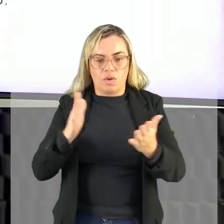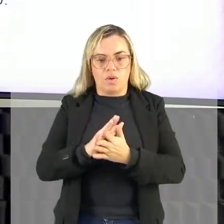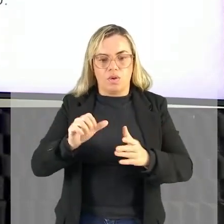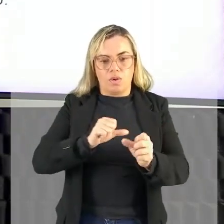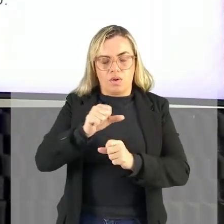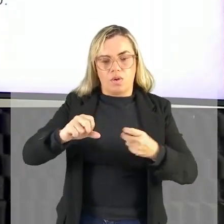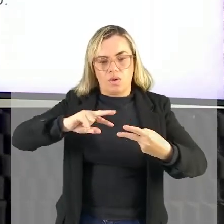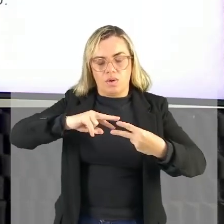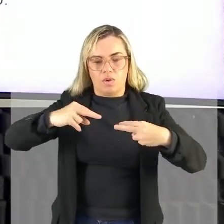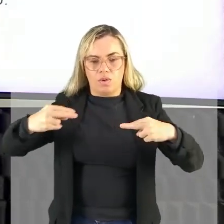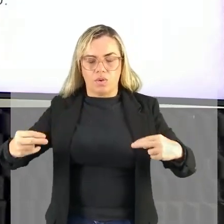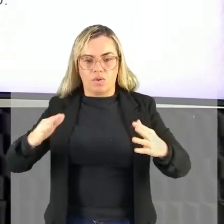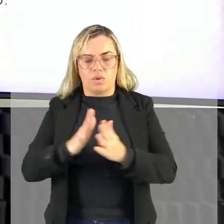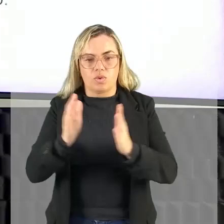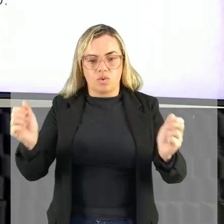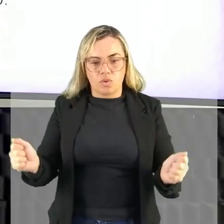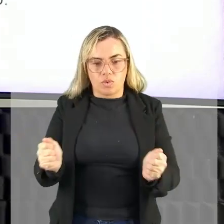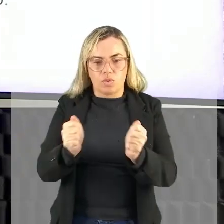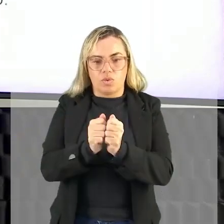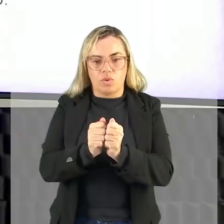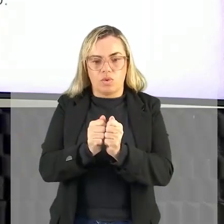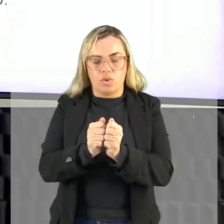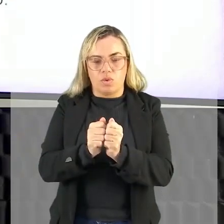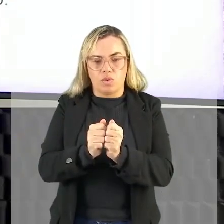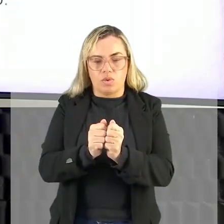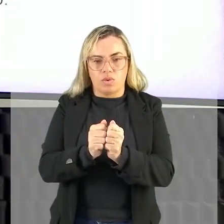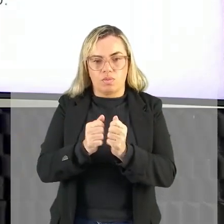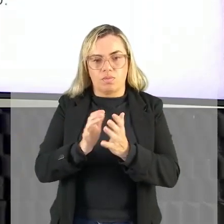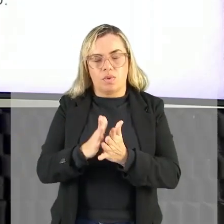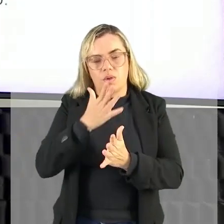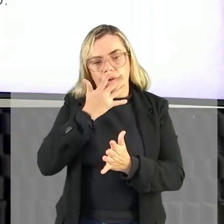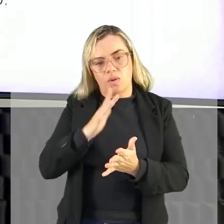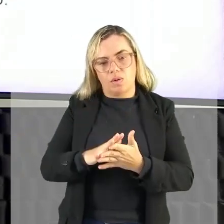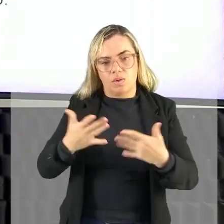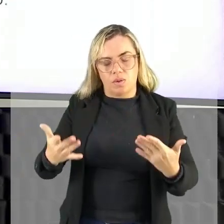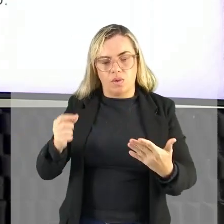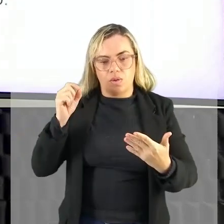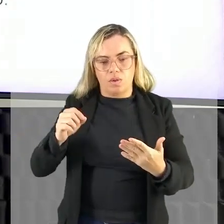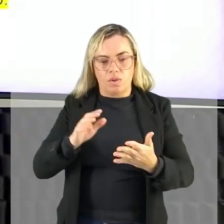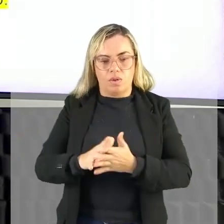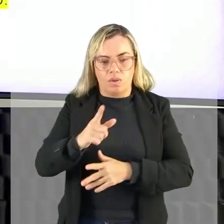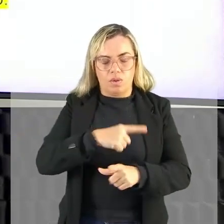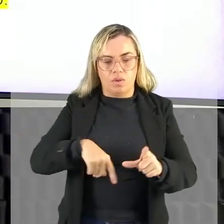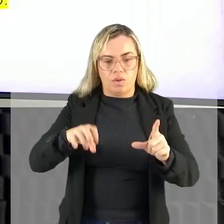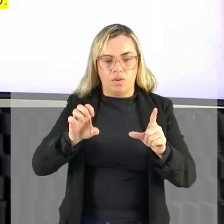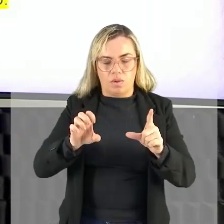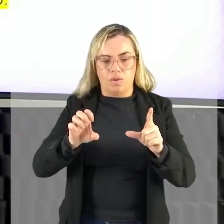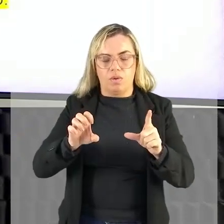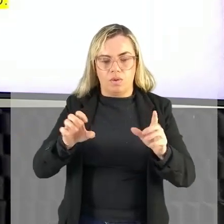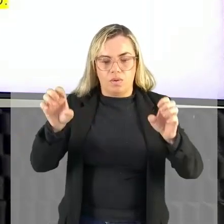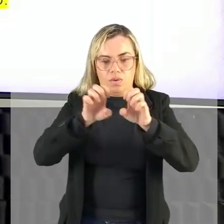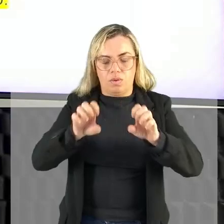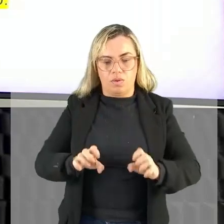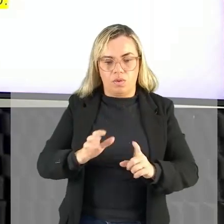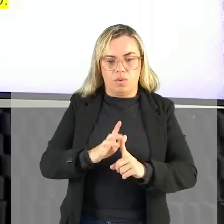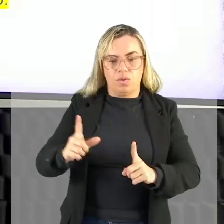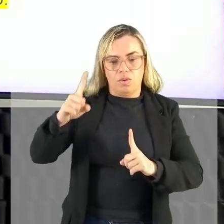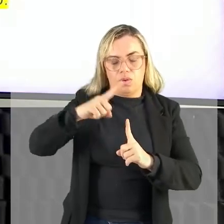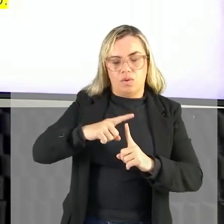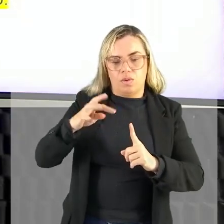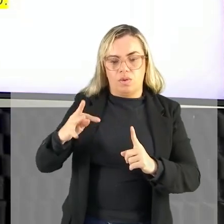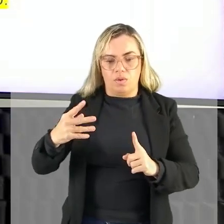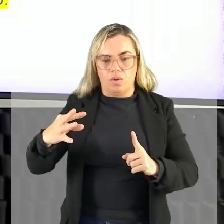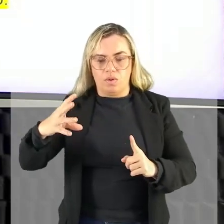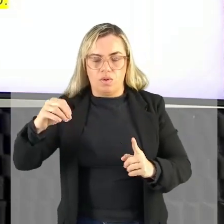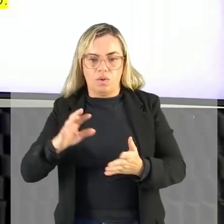alteração genética, elas aparecem juntas. Então, a letra E, né, estrutural do tipo translocação,